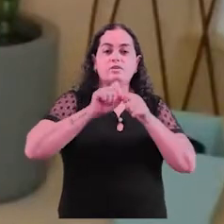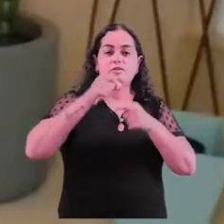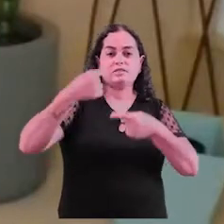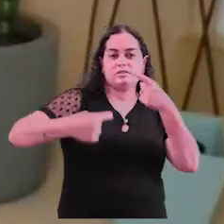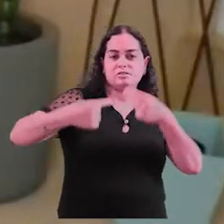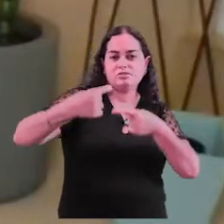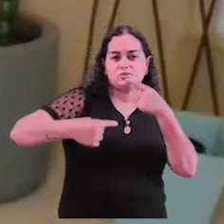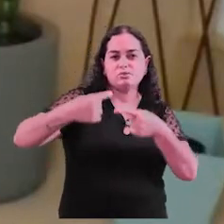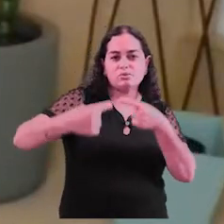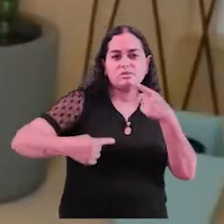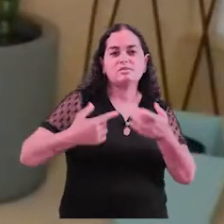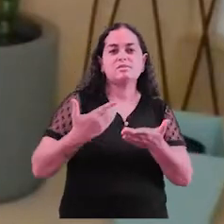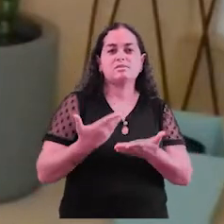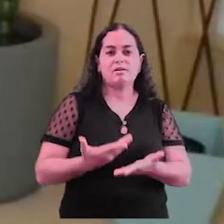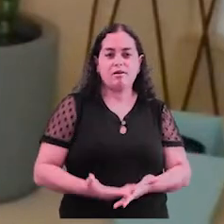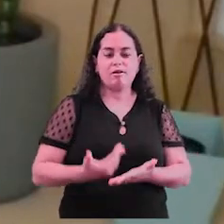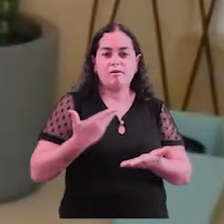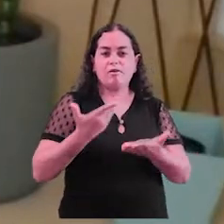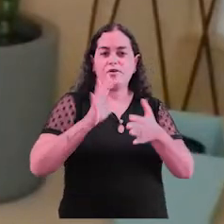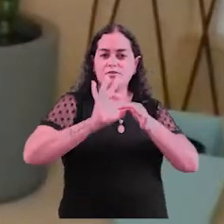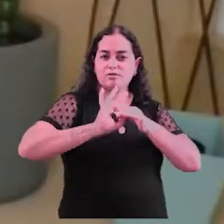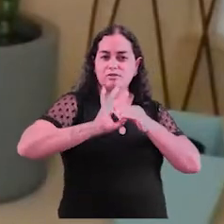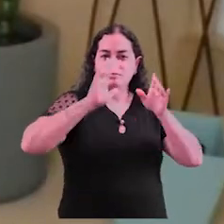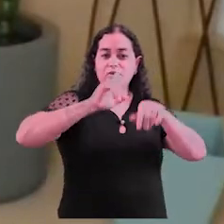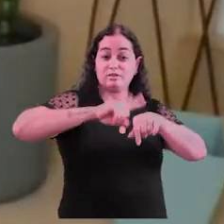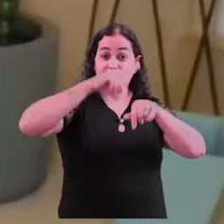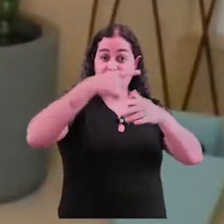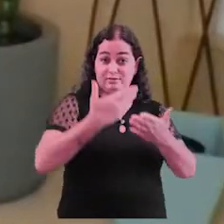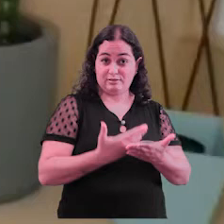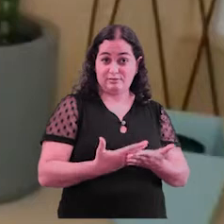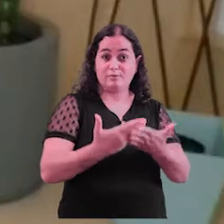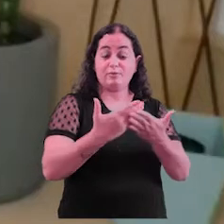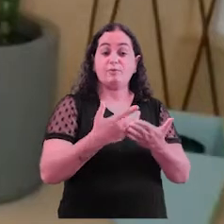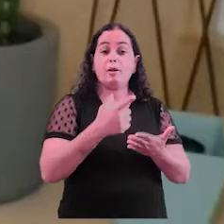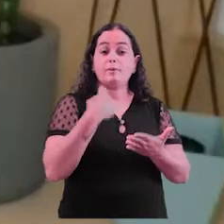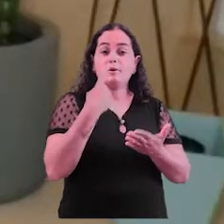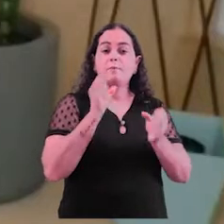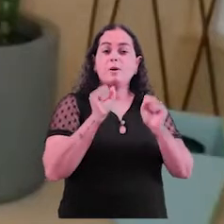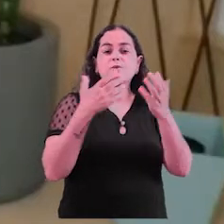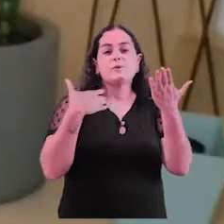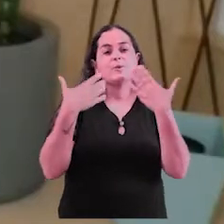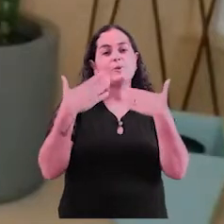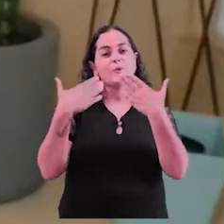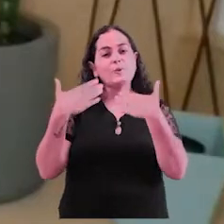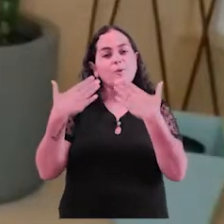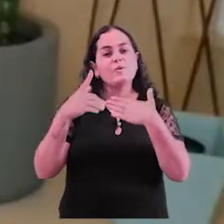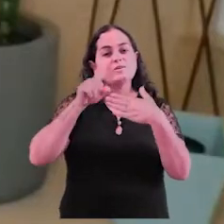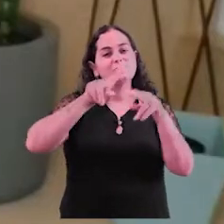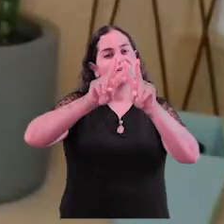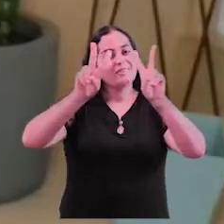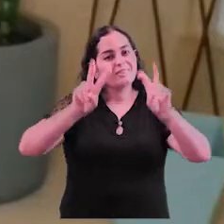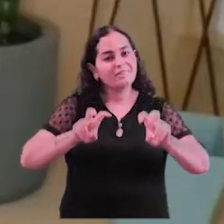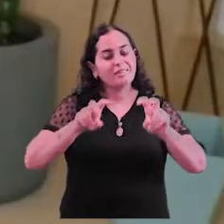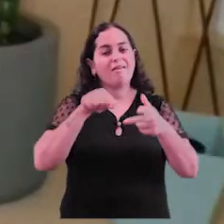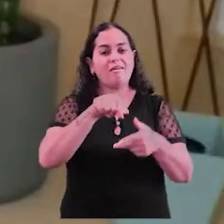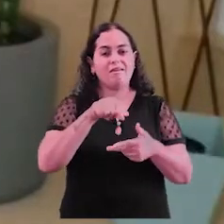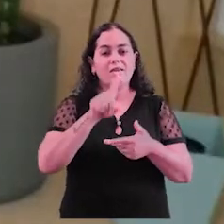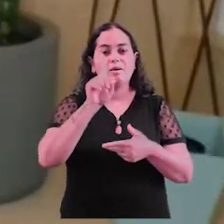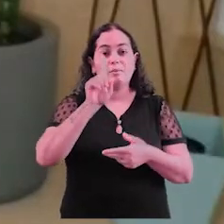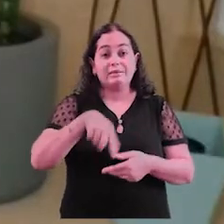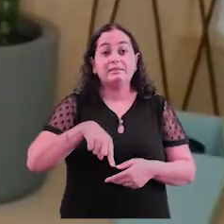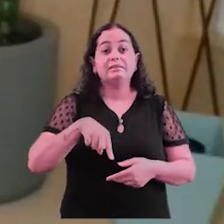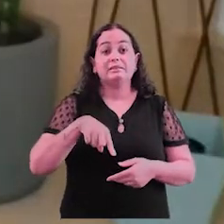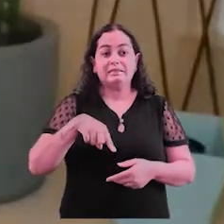discussão, enfim, me coloco já à disposição desde o momento para que a gente possa conversar sobre essa temática que é